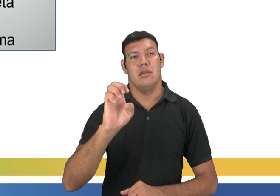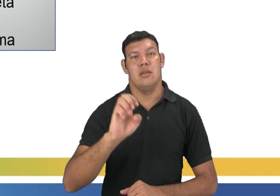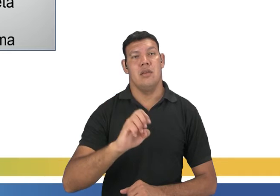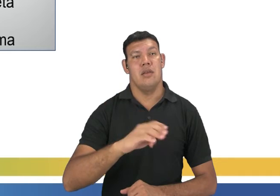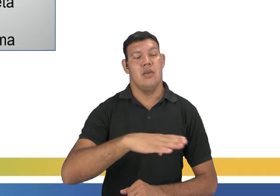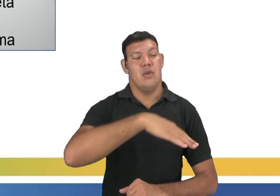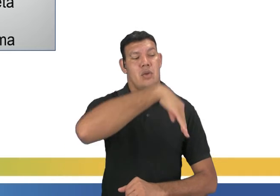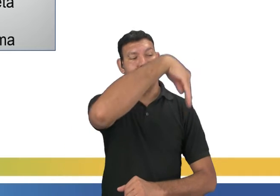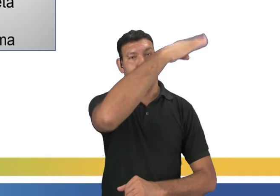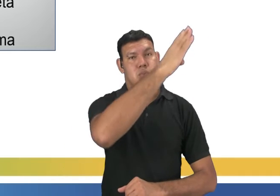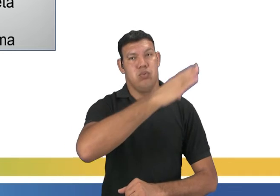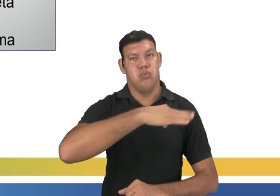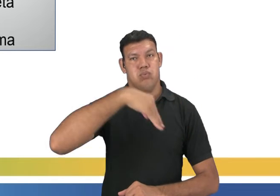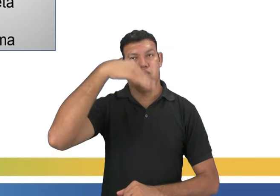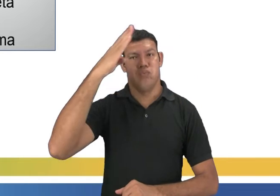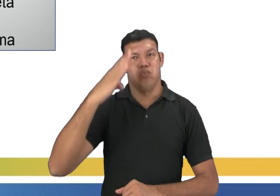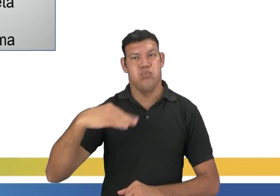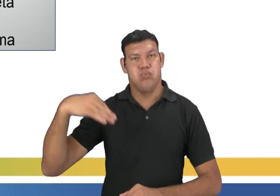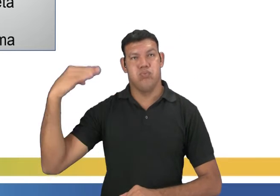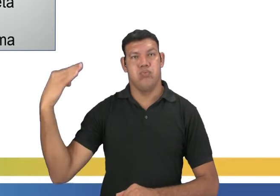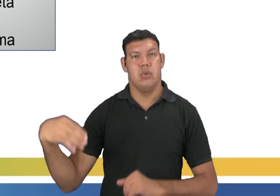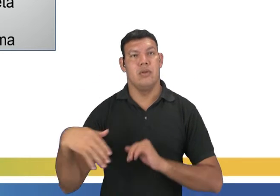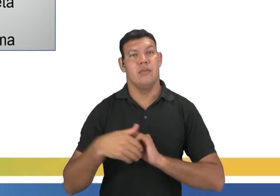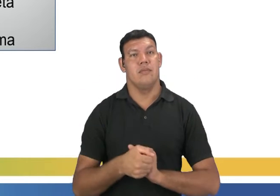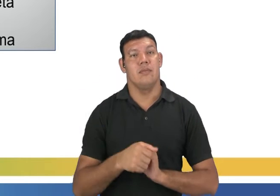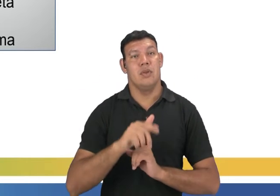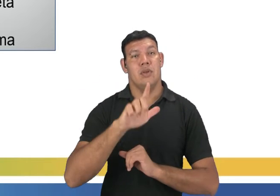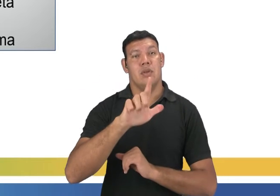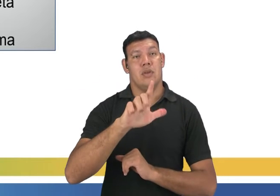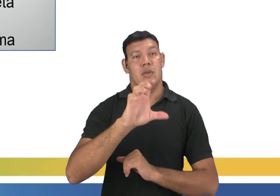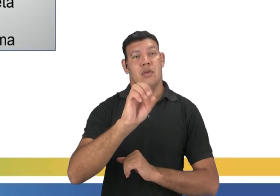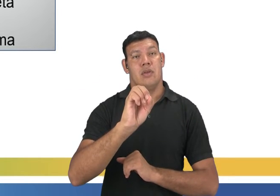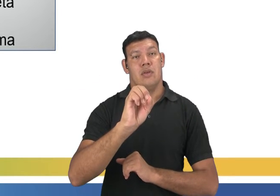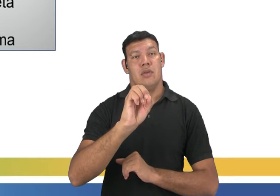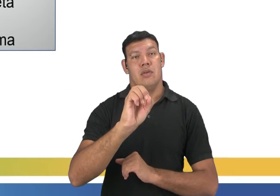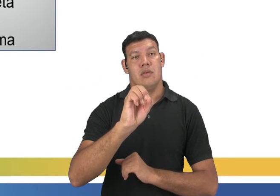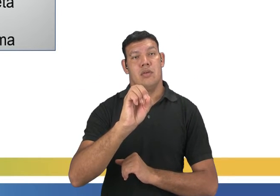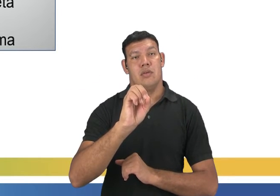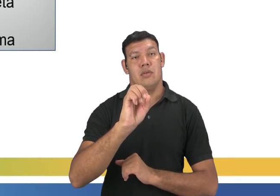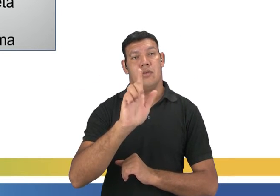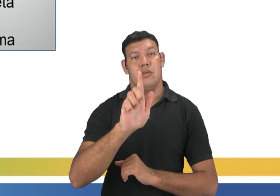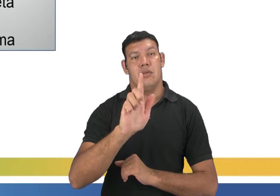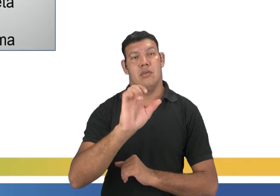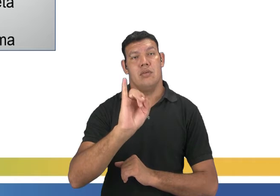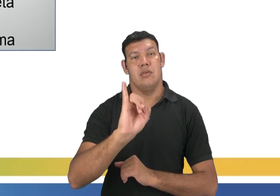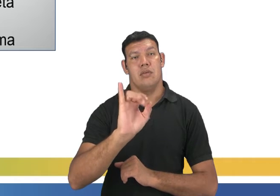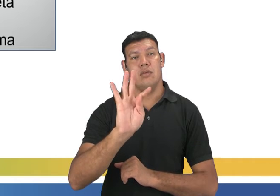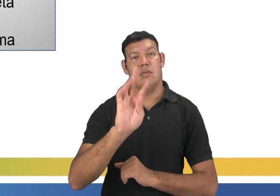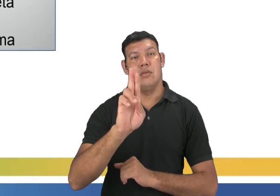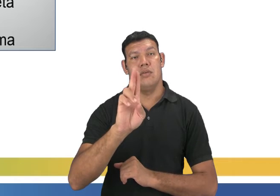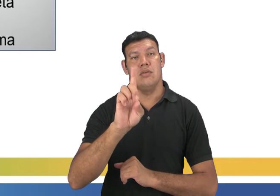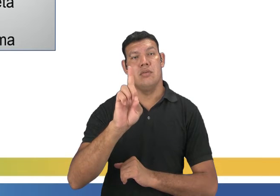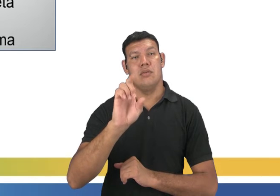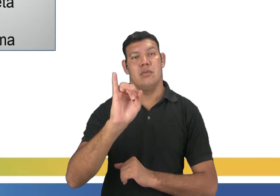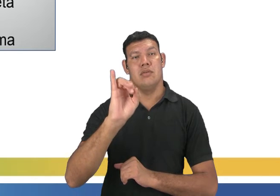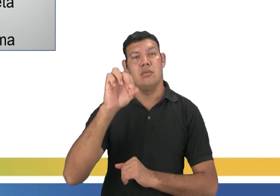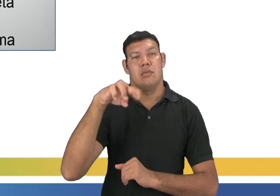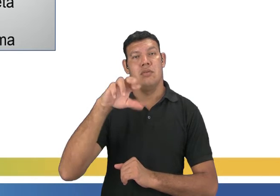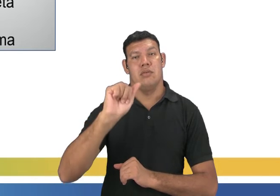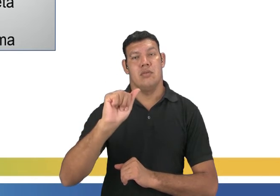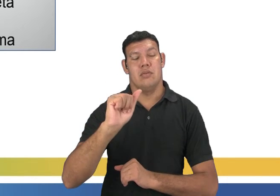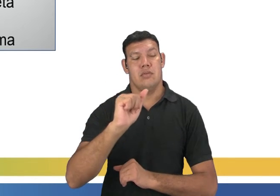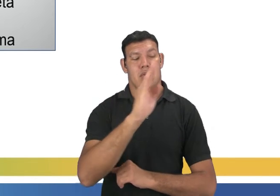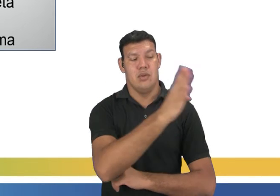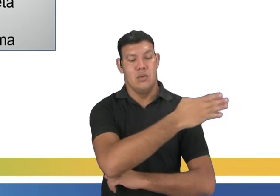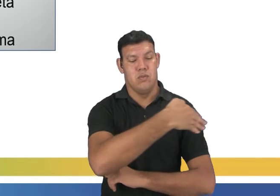baixo. Então você pode ver ali pela figura o que seria uma onda transversal e uma onda longitudinal. E isso faz